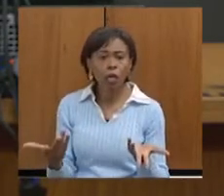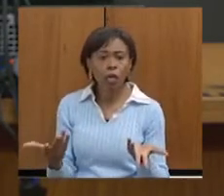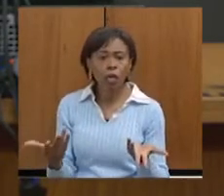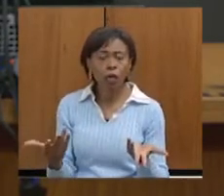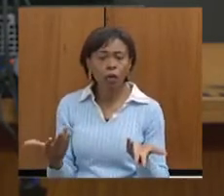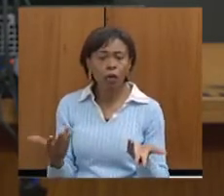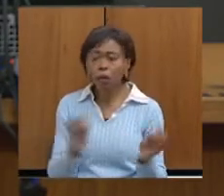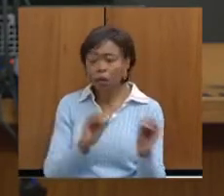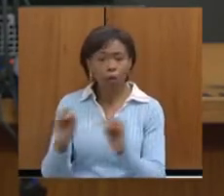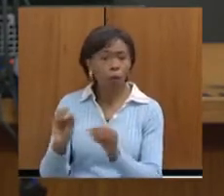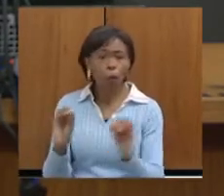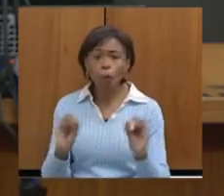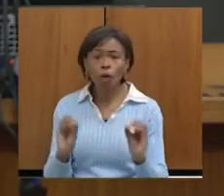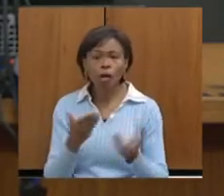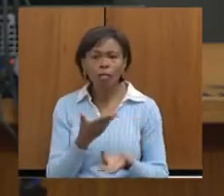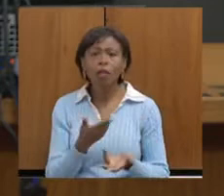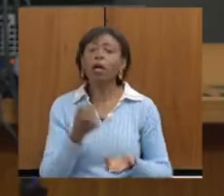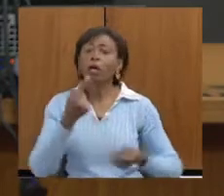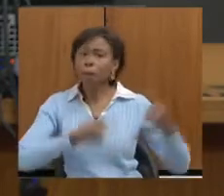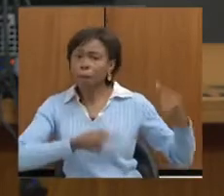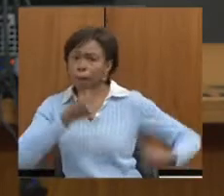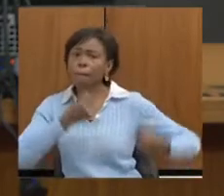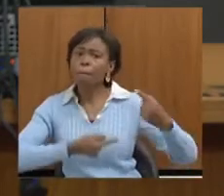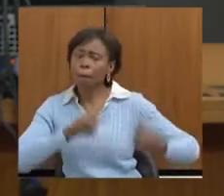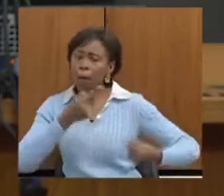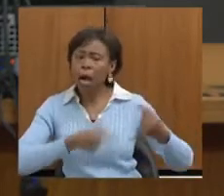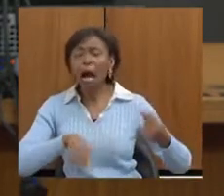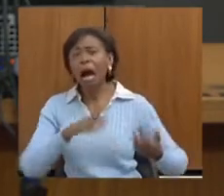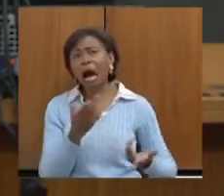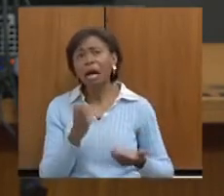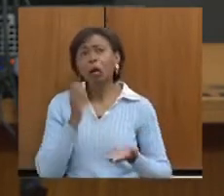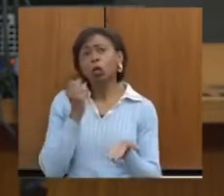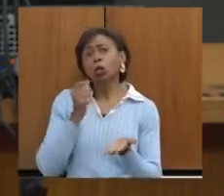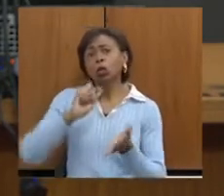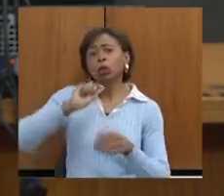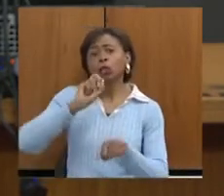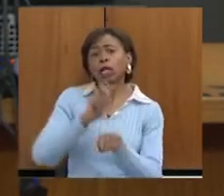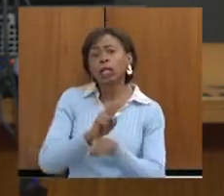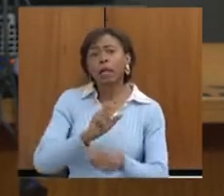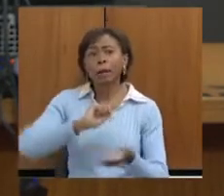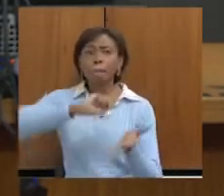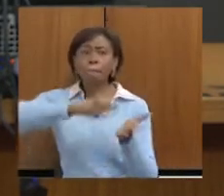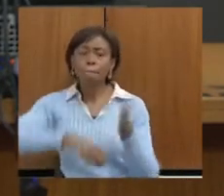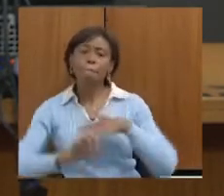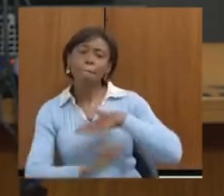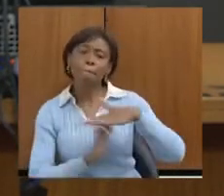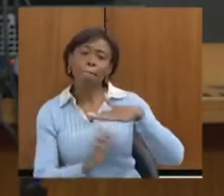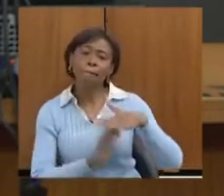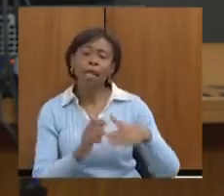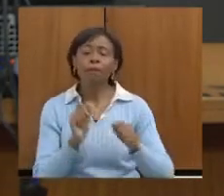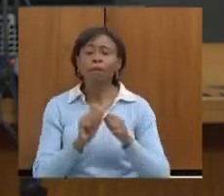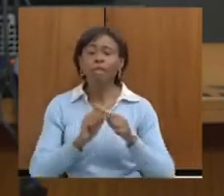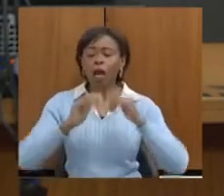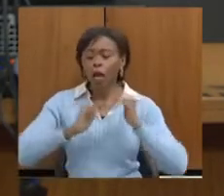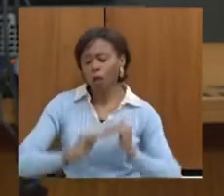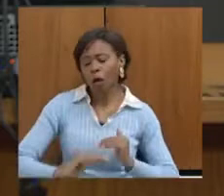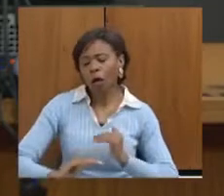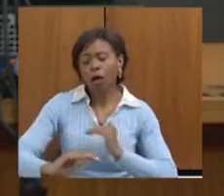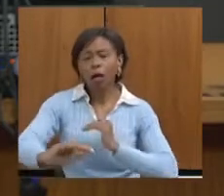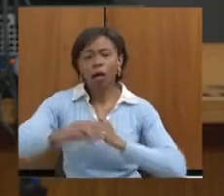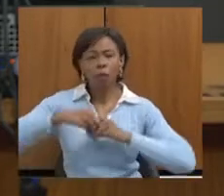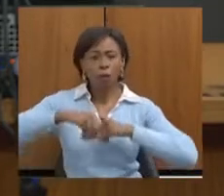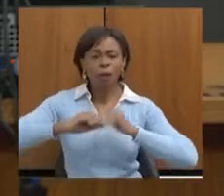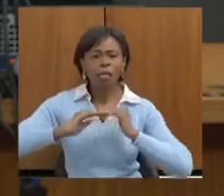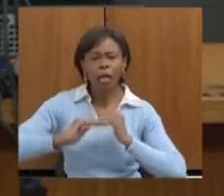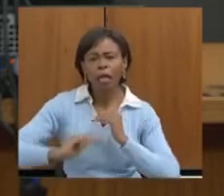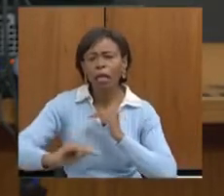sendo discutido lá né de o contratou uma empresa para fazer a terraplanagem Neca Neca linda não é isso é